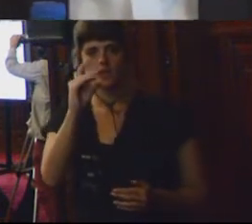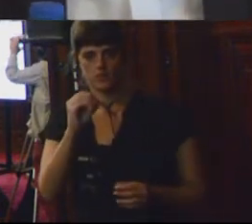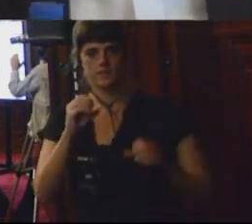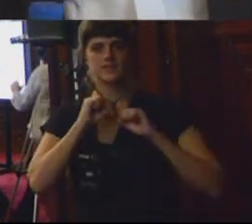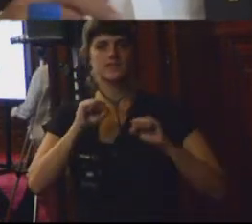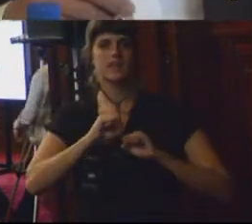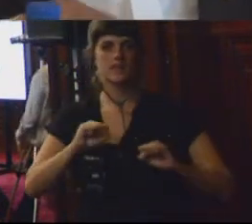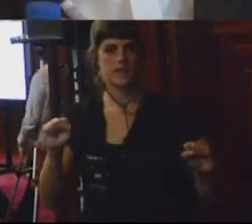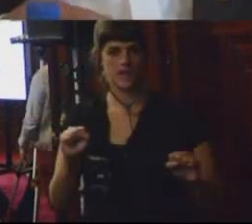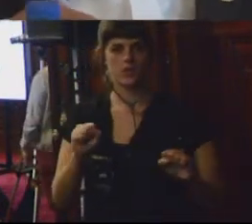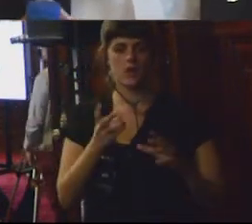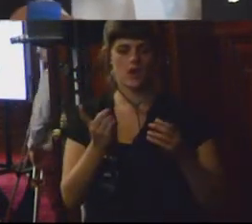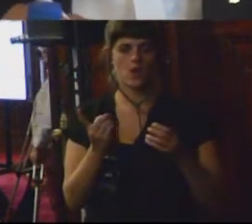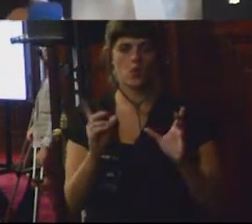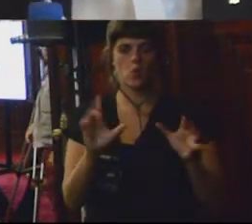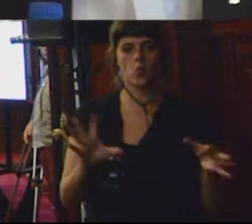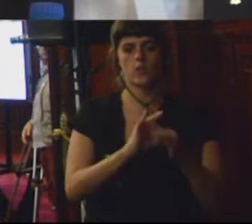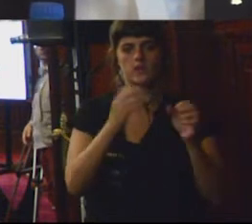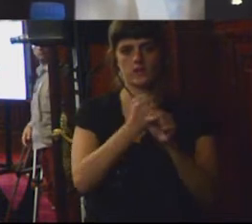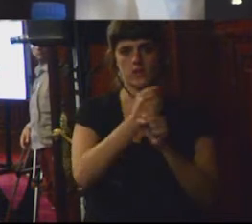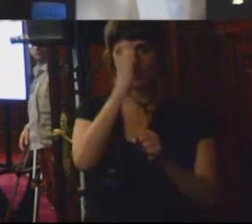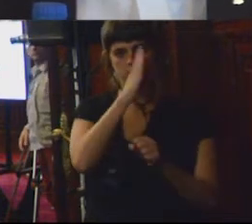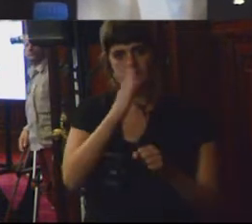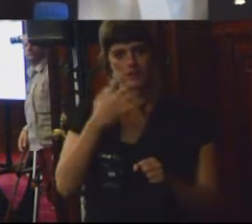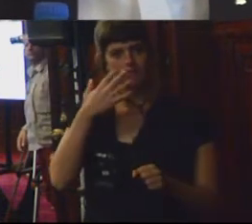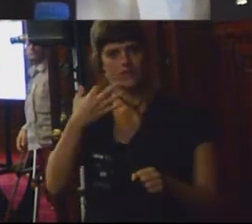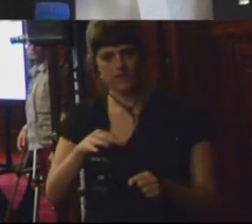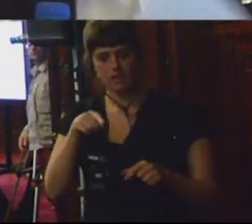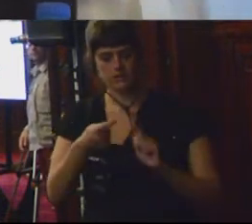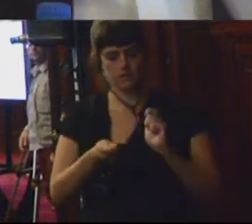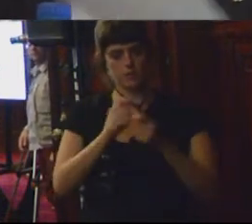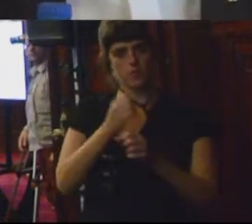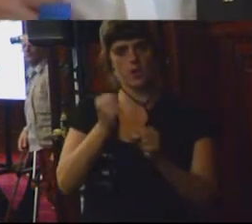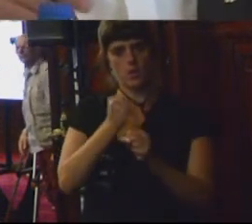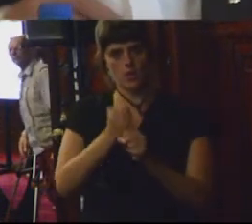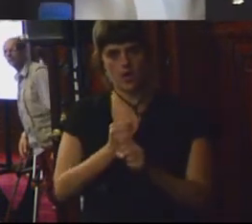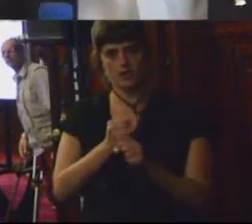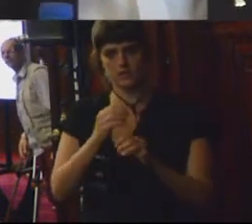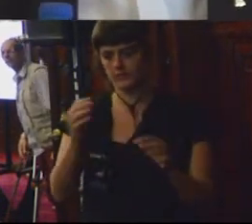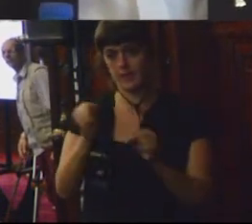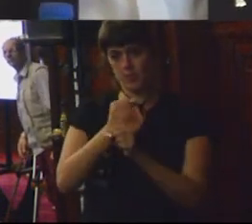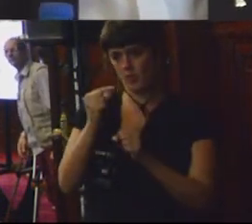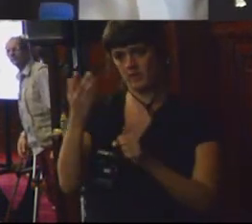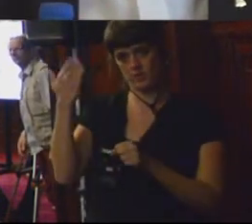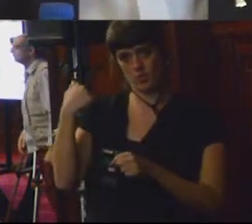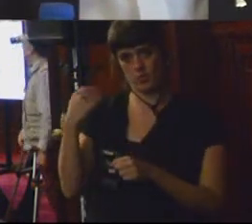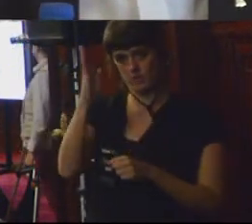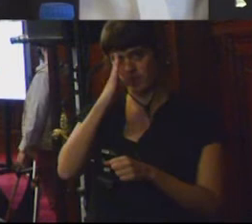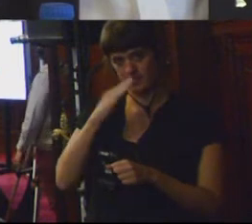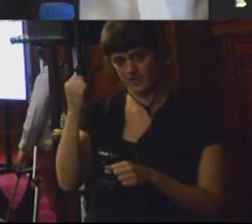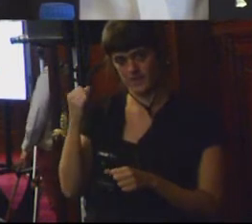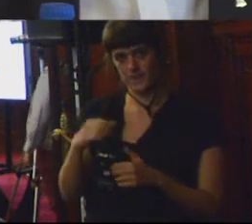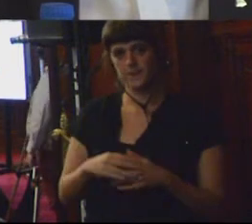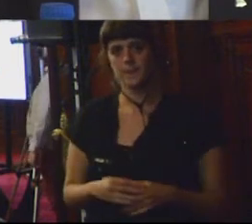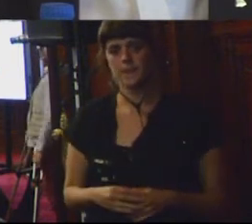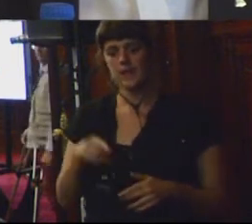Brasil. Na verdade, a reforma trabalhista foi aprovada recentemente no Brasil, ela